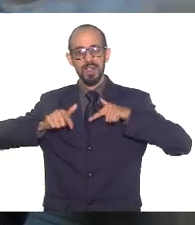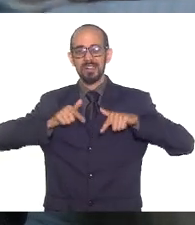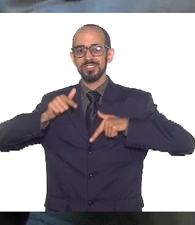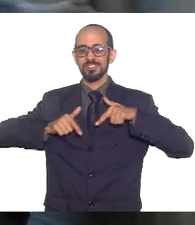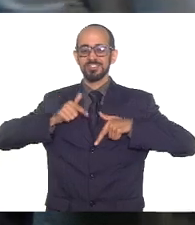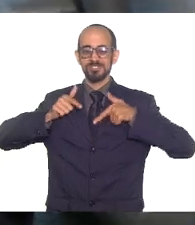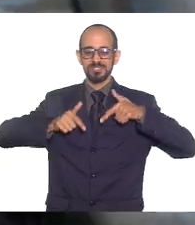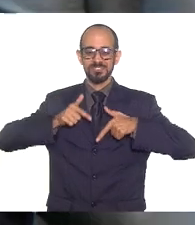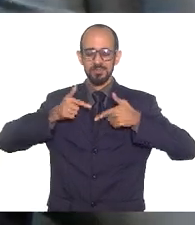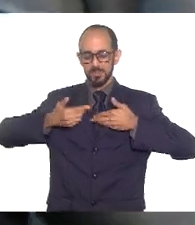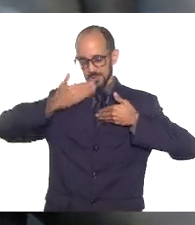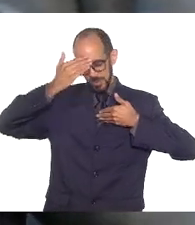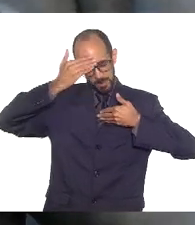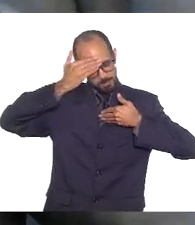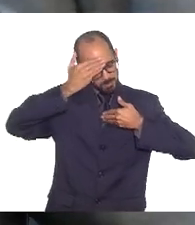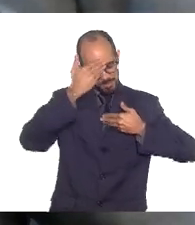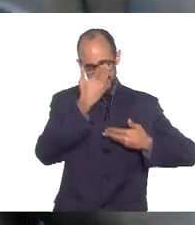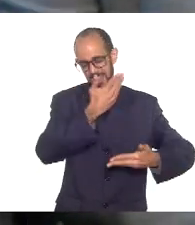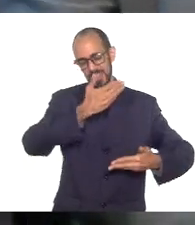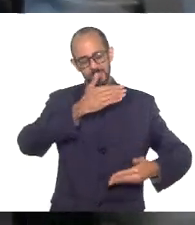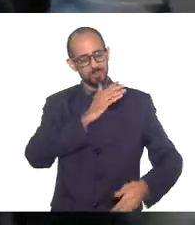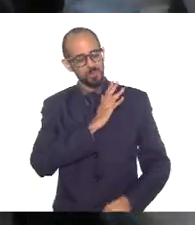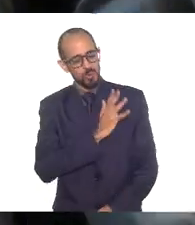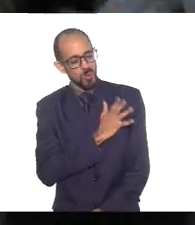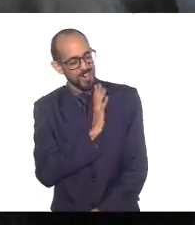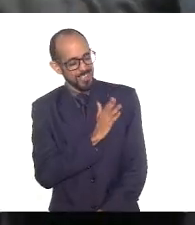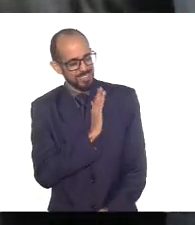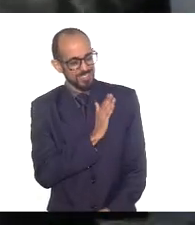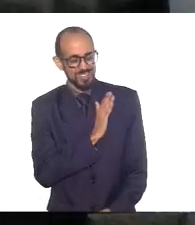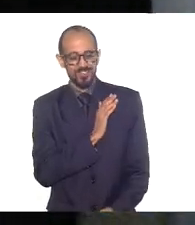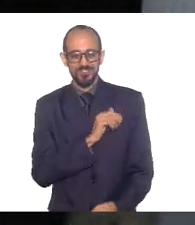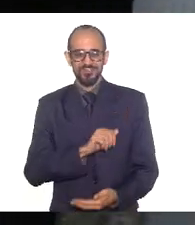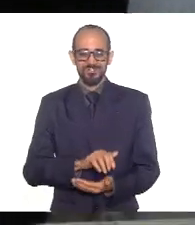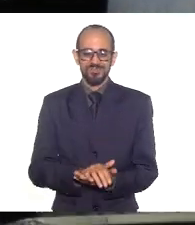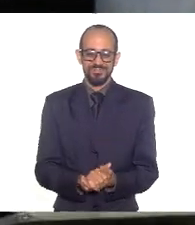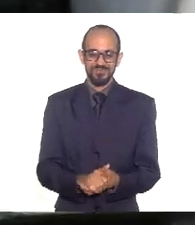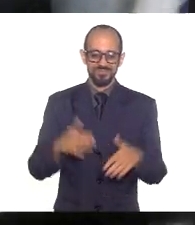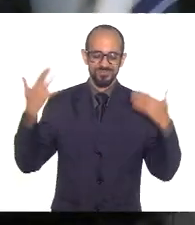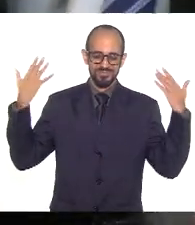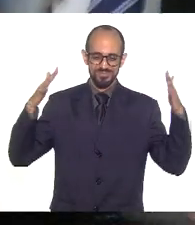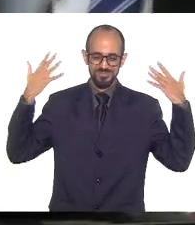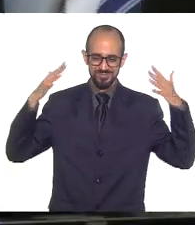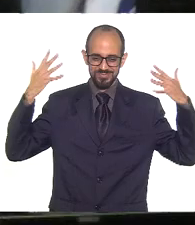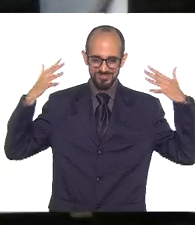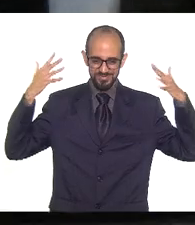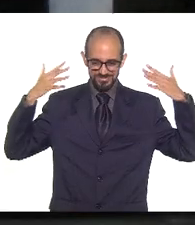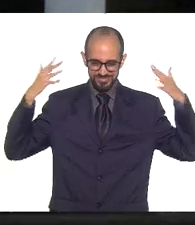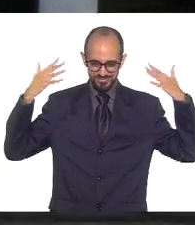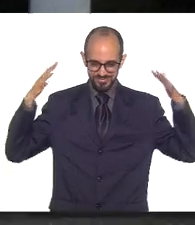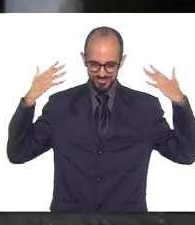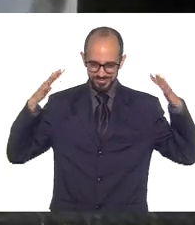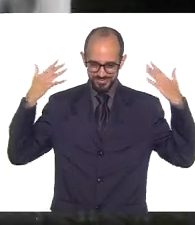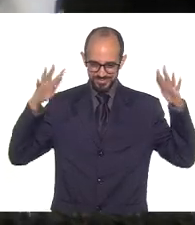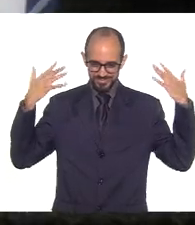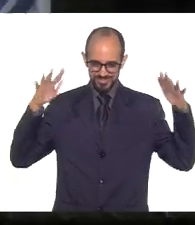muito muito muito obrigado pelo meu coração E aí